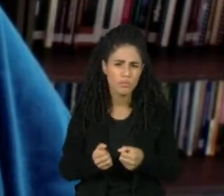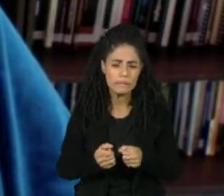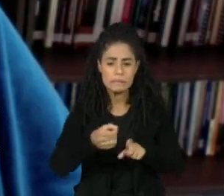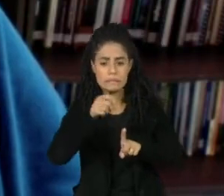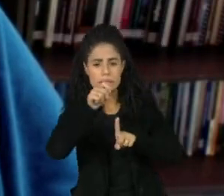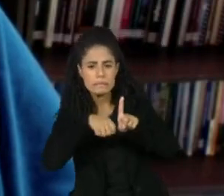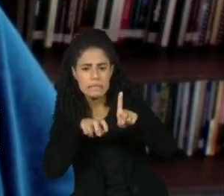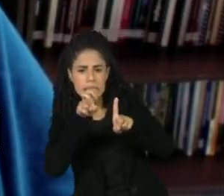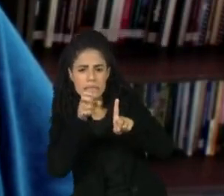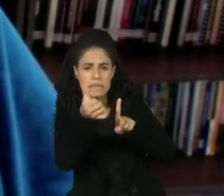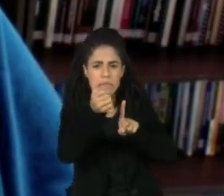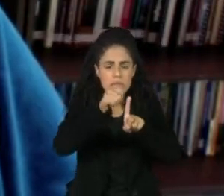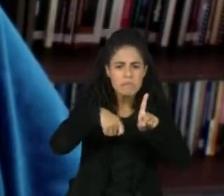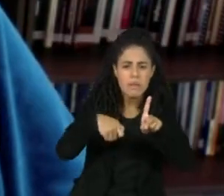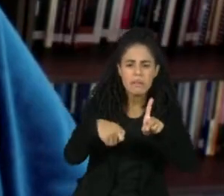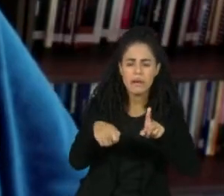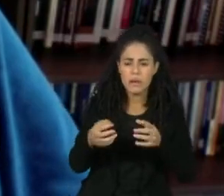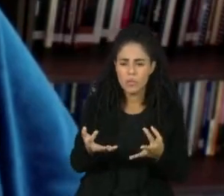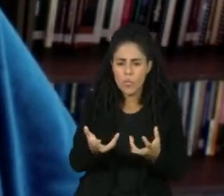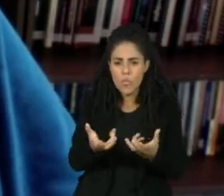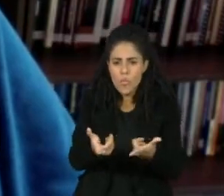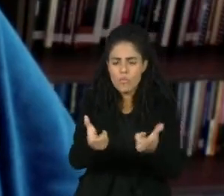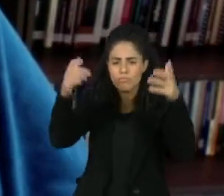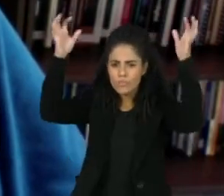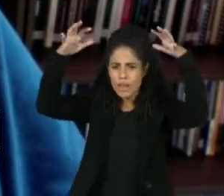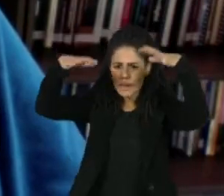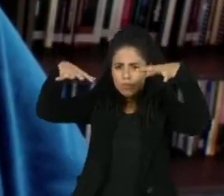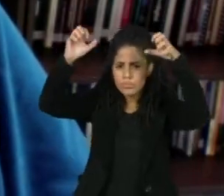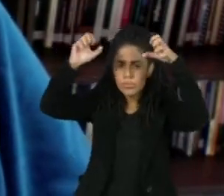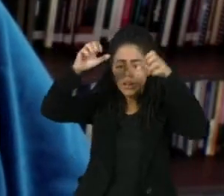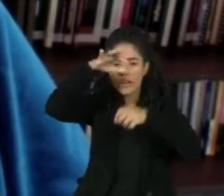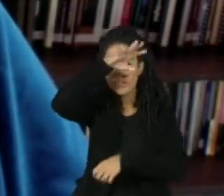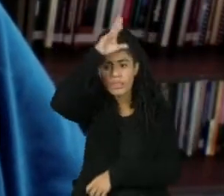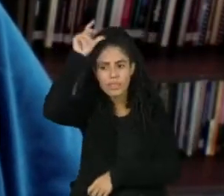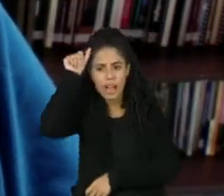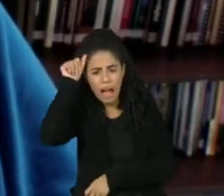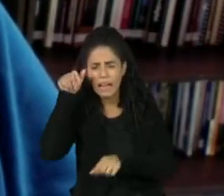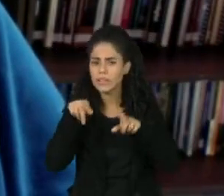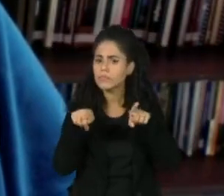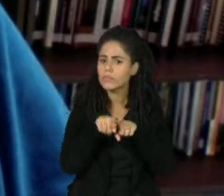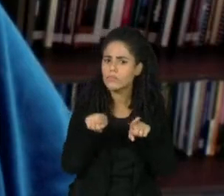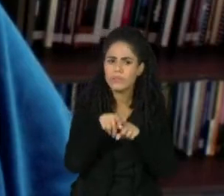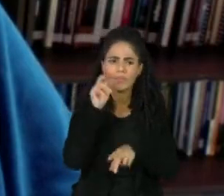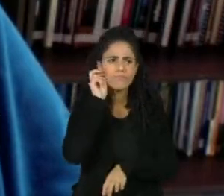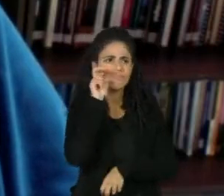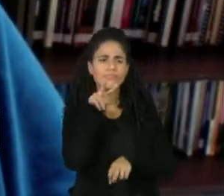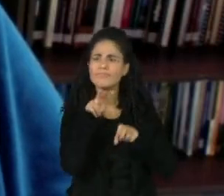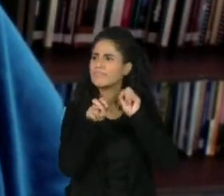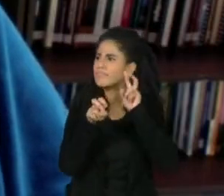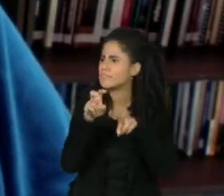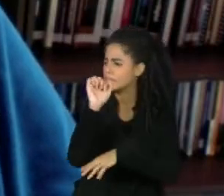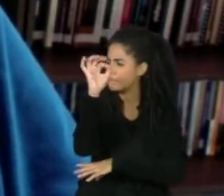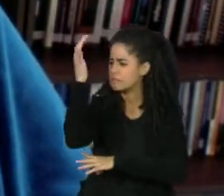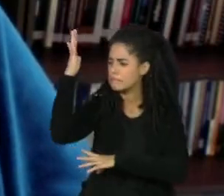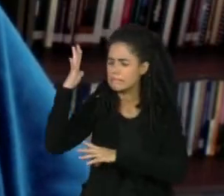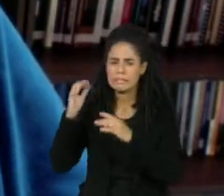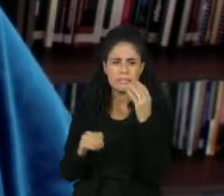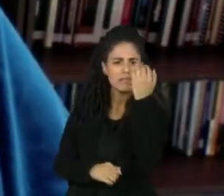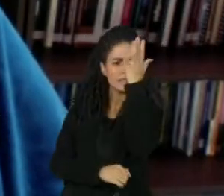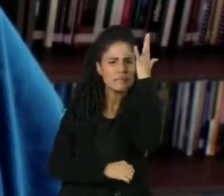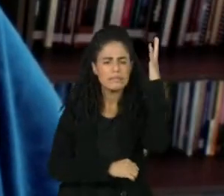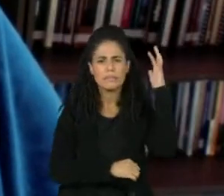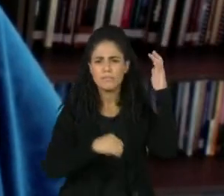Ali no norte de Mato Grosso e sul do Pará, nós temos visto a floresta, mesmo durante a